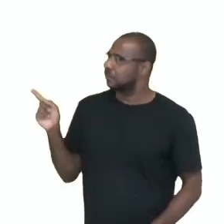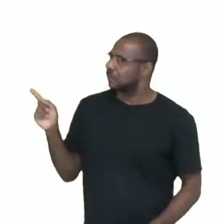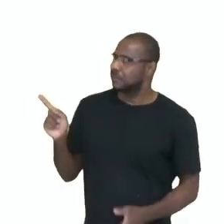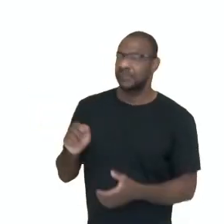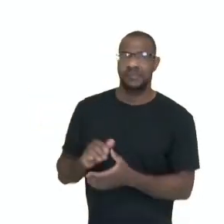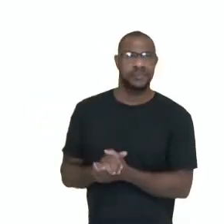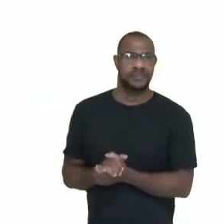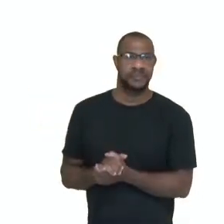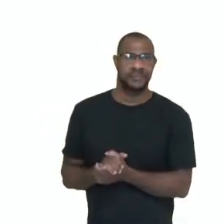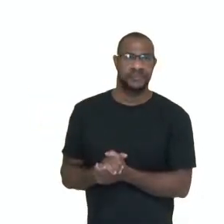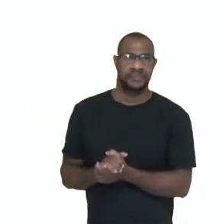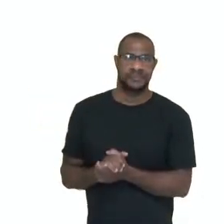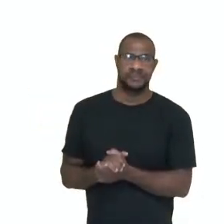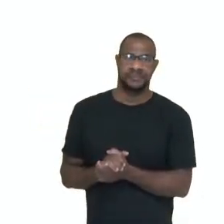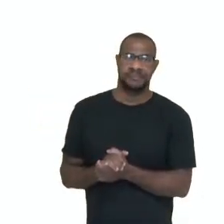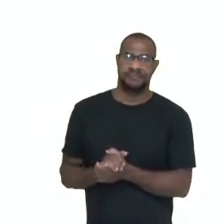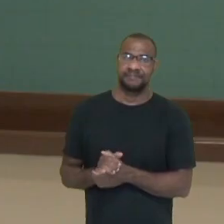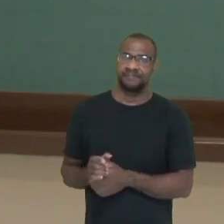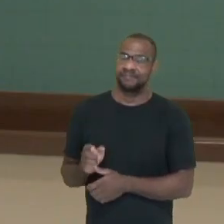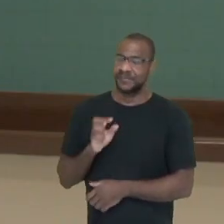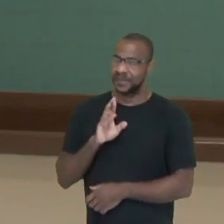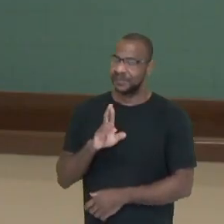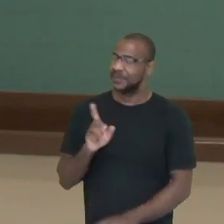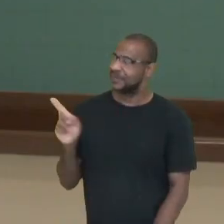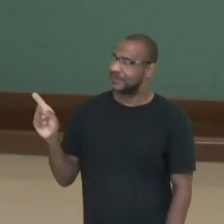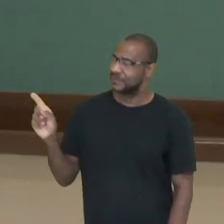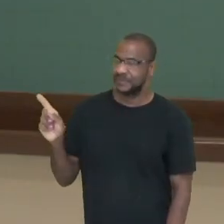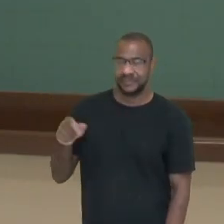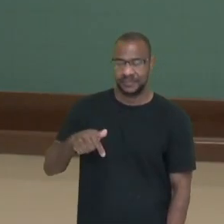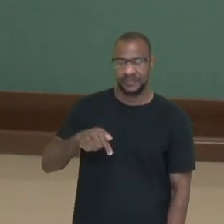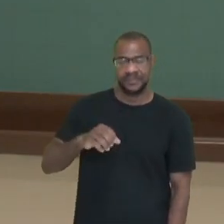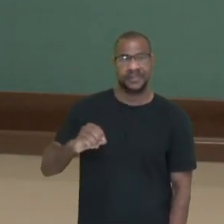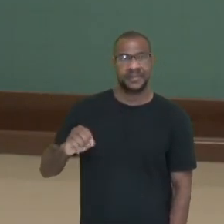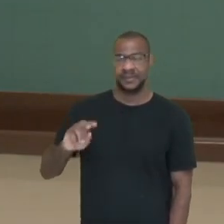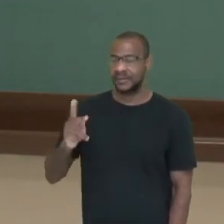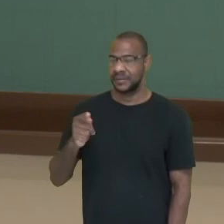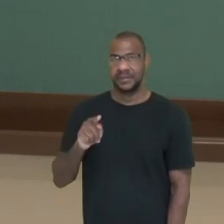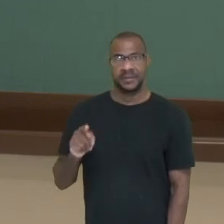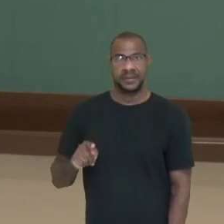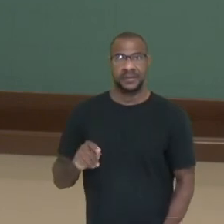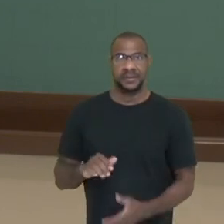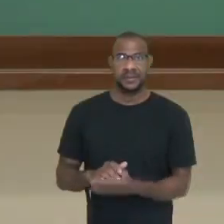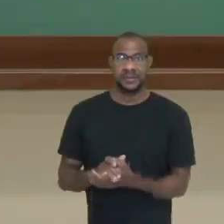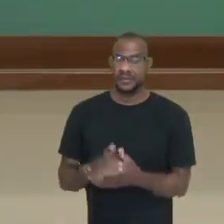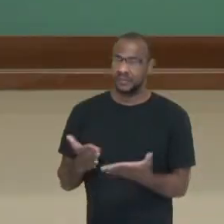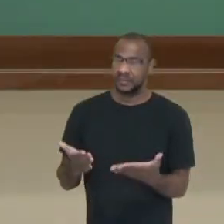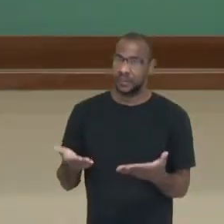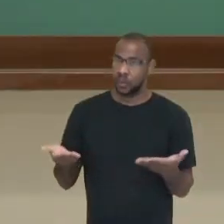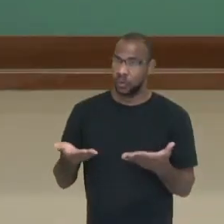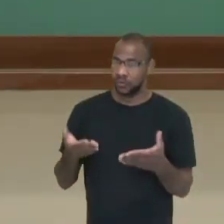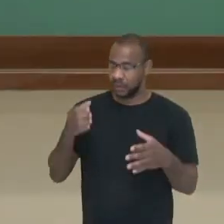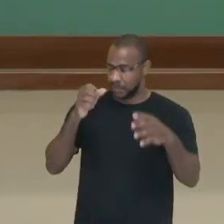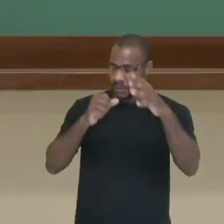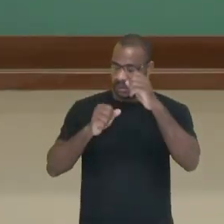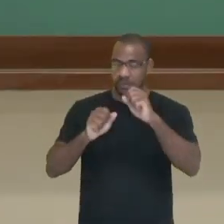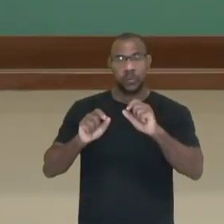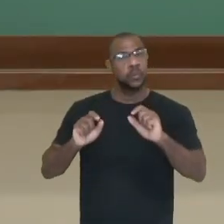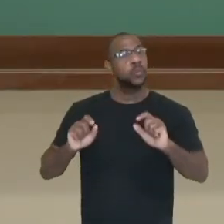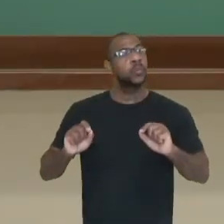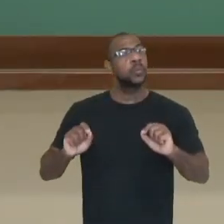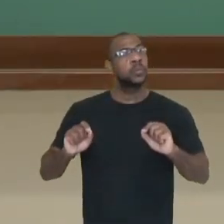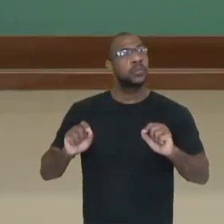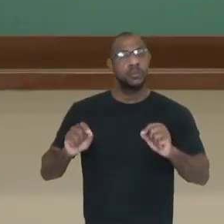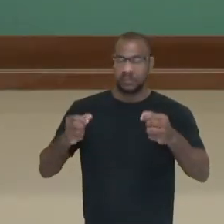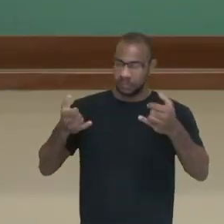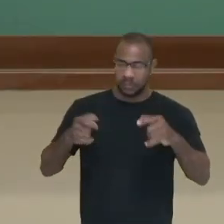isso dá 700 Hz. Fácil, né? Fácil. Pessoal, então assim, o que nós vimos hoje? Nós vimos